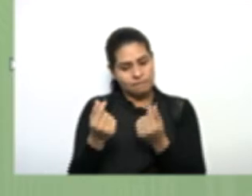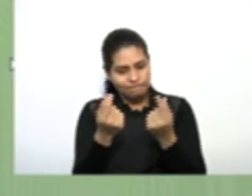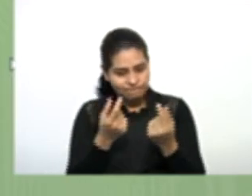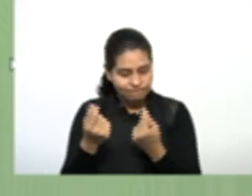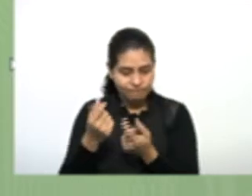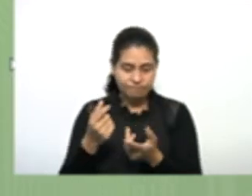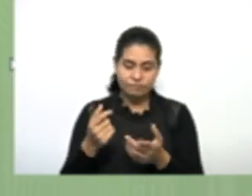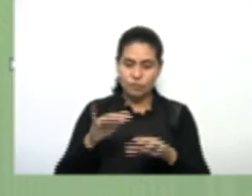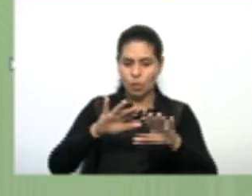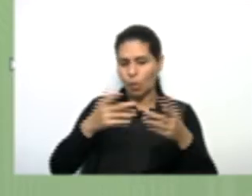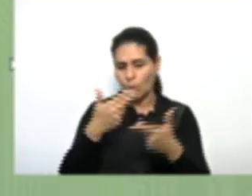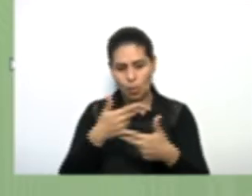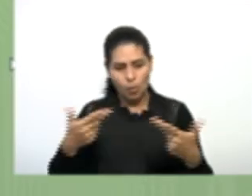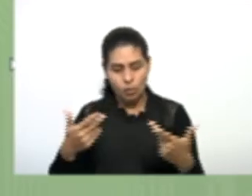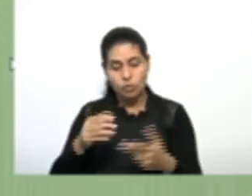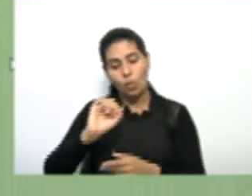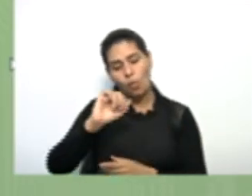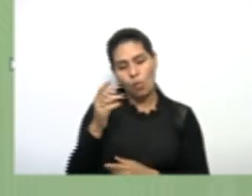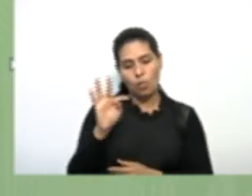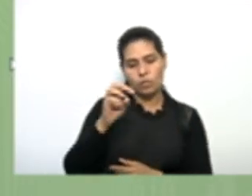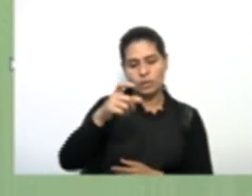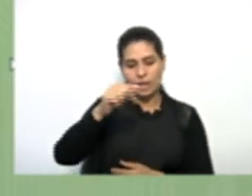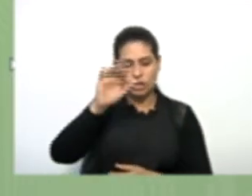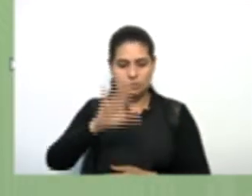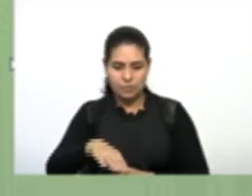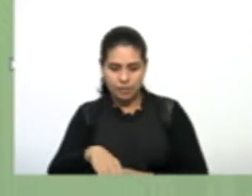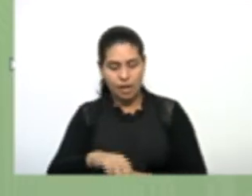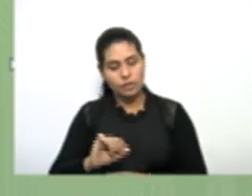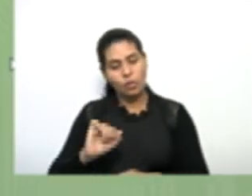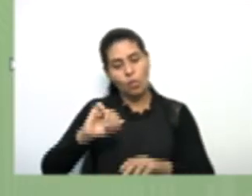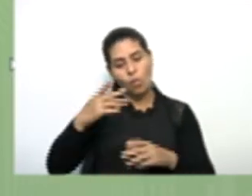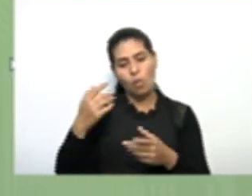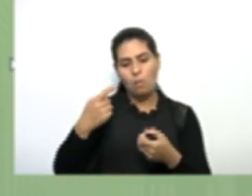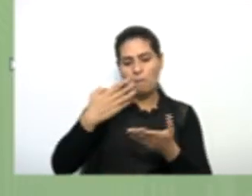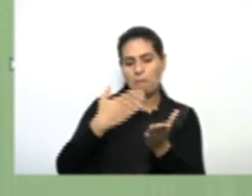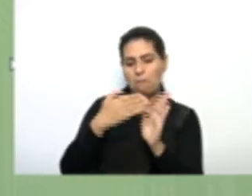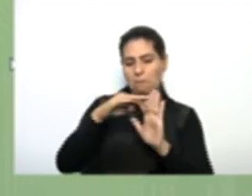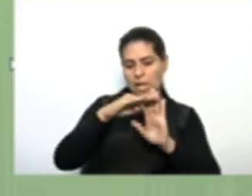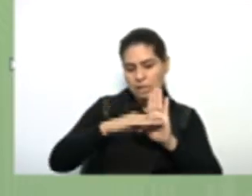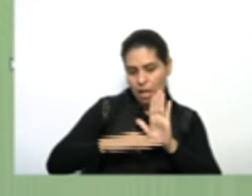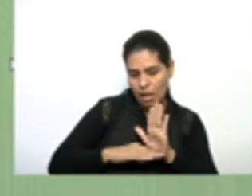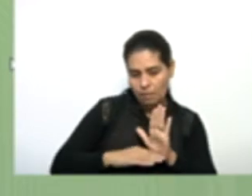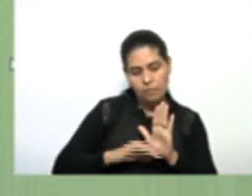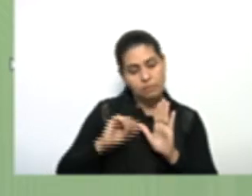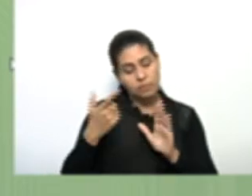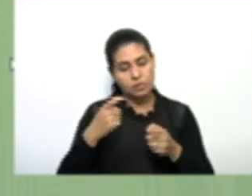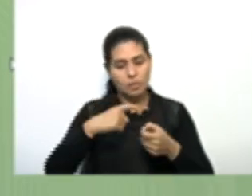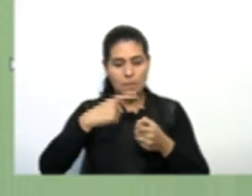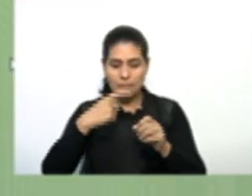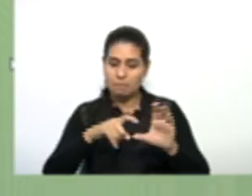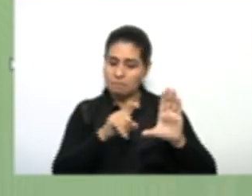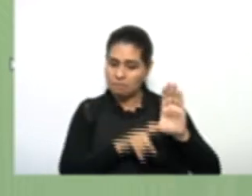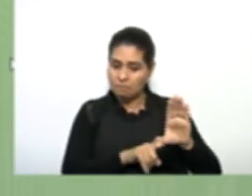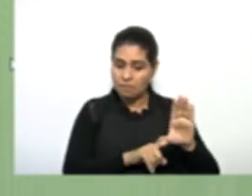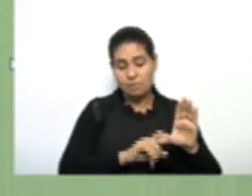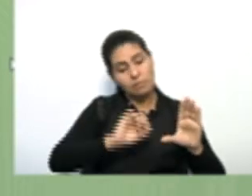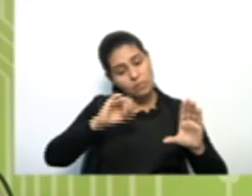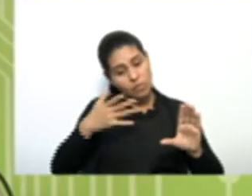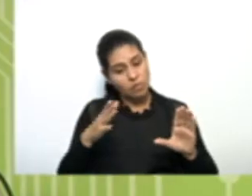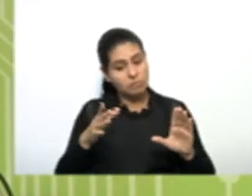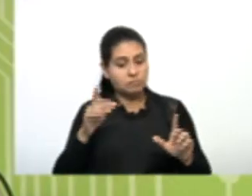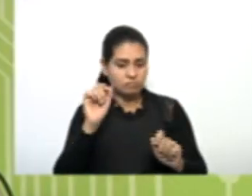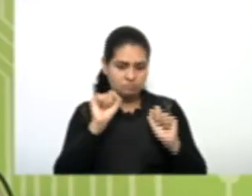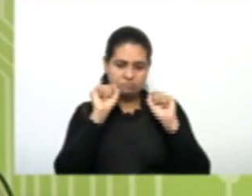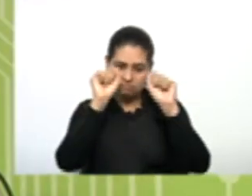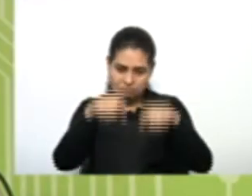materiais, seja na forma de uma taxa mais baixa, ou um parcelamento, melhoria nas condições de pagamento, né?